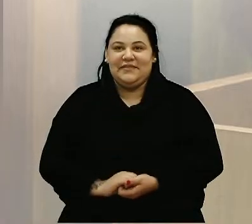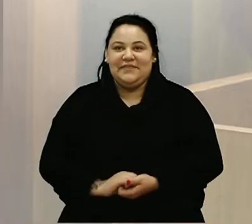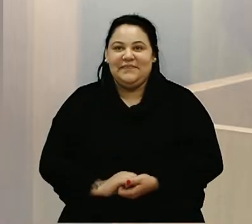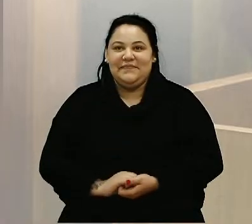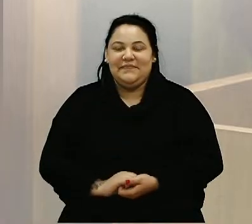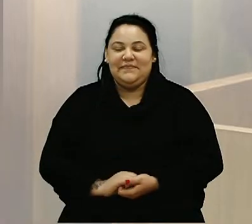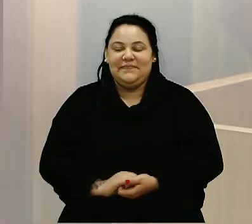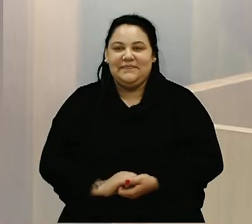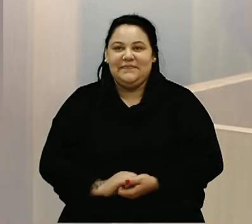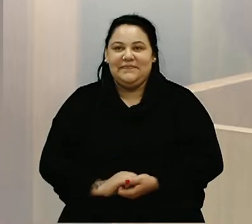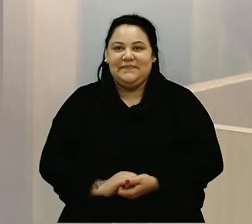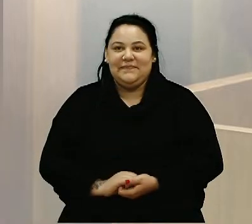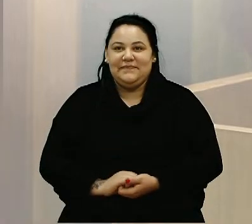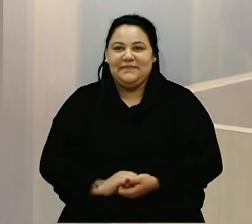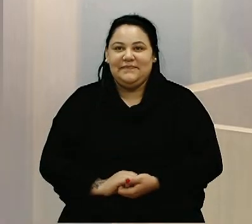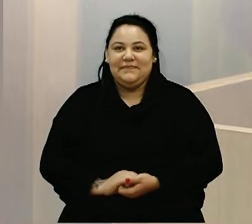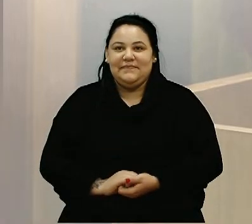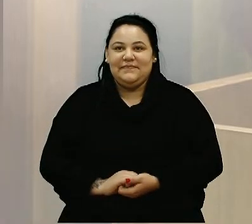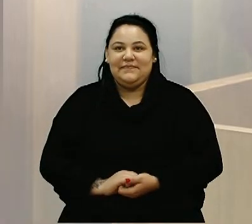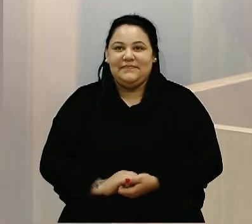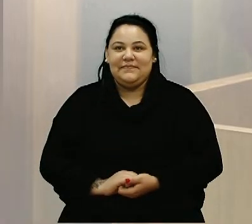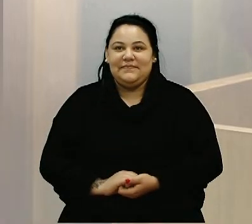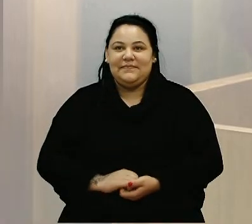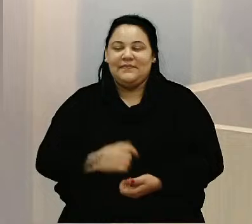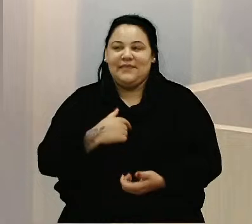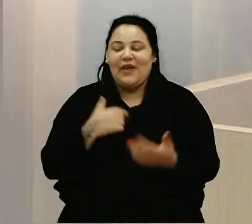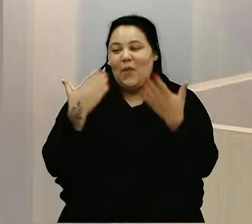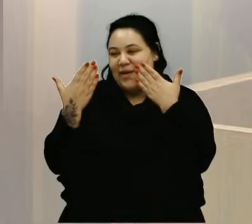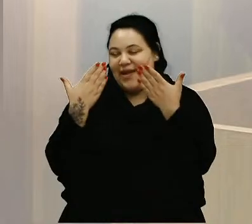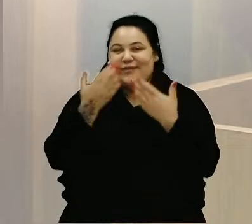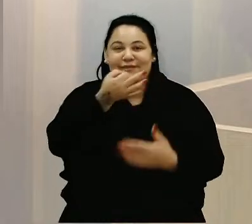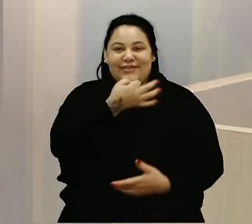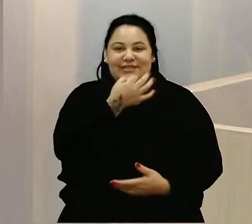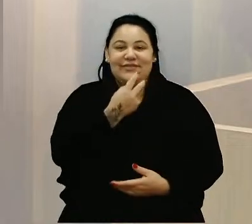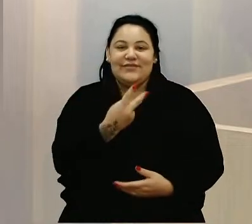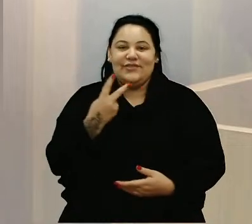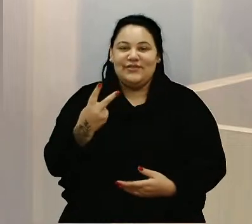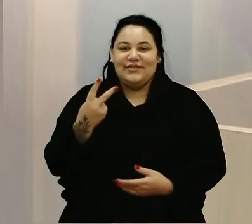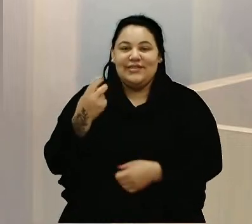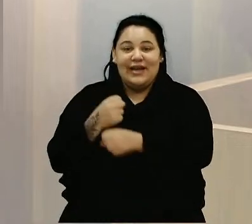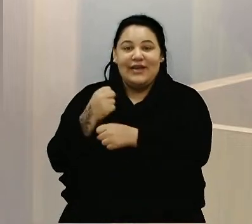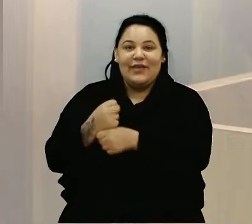Lajeado, se comparado com Caxias há 22 anos atrás.